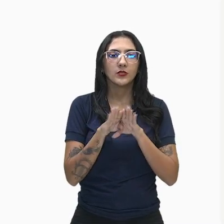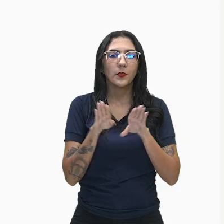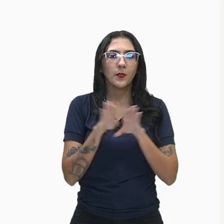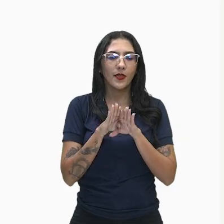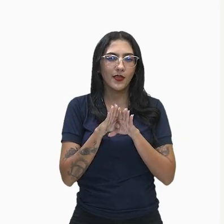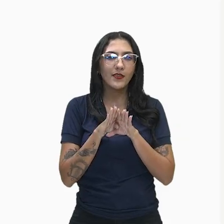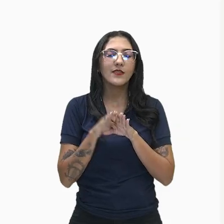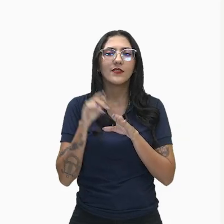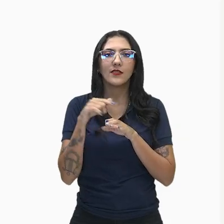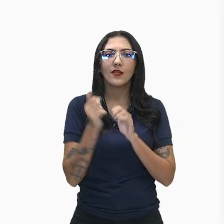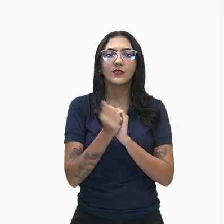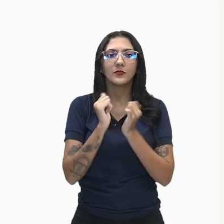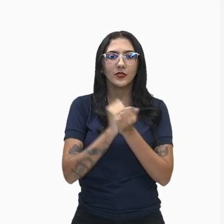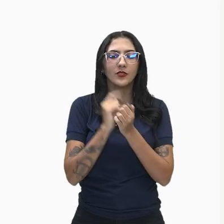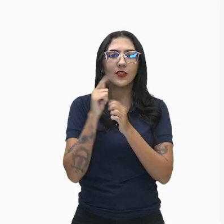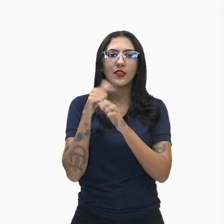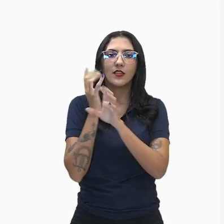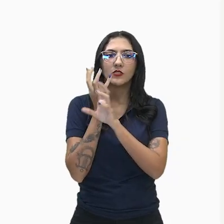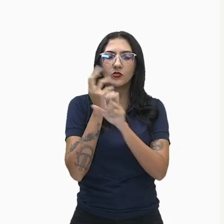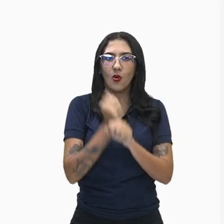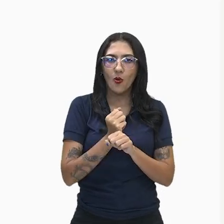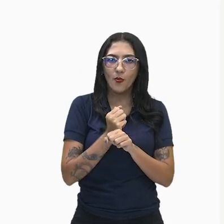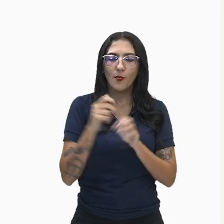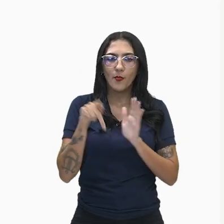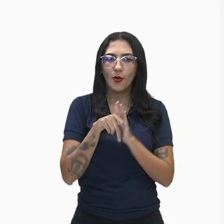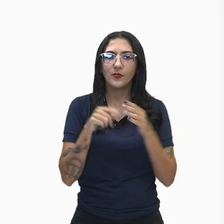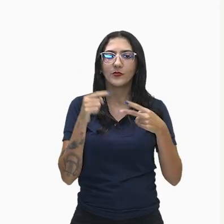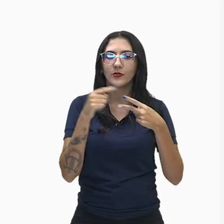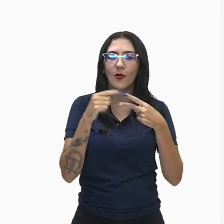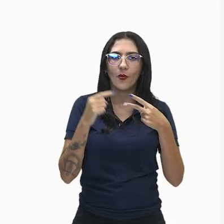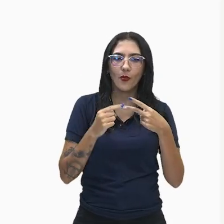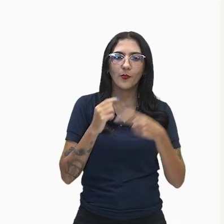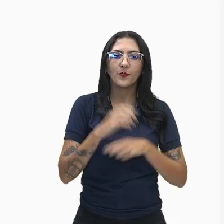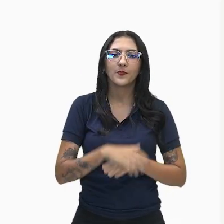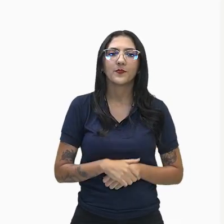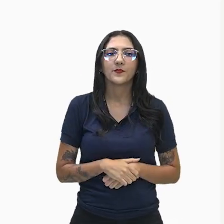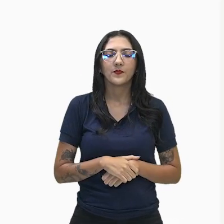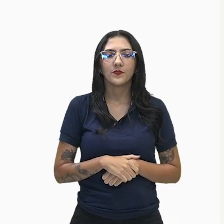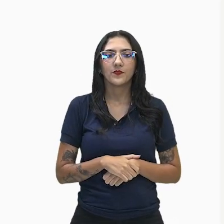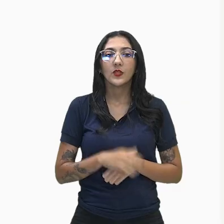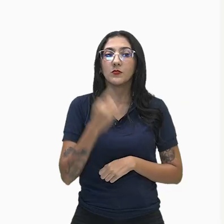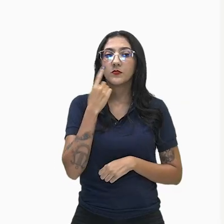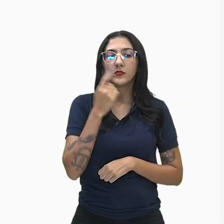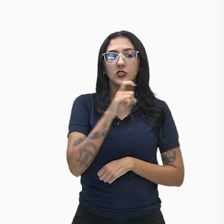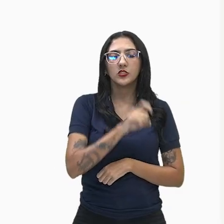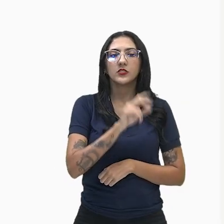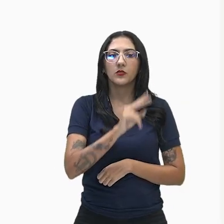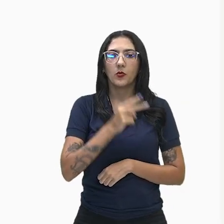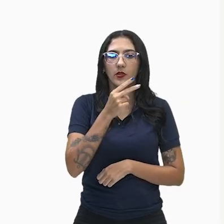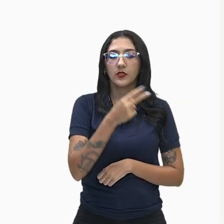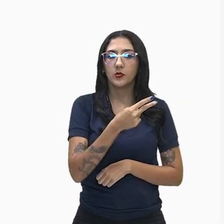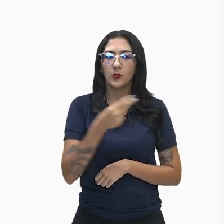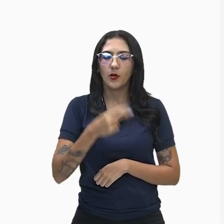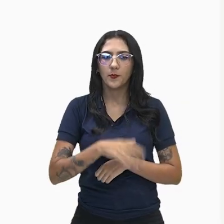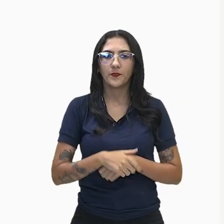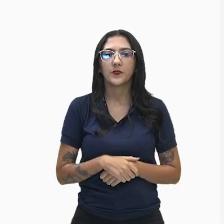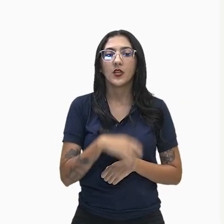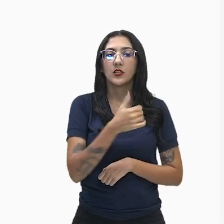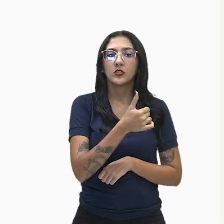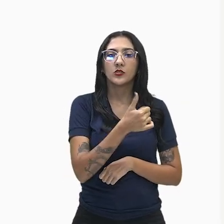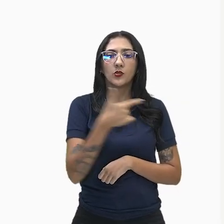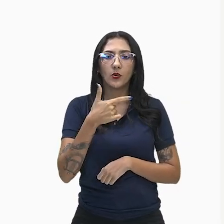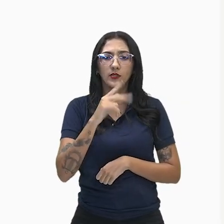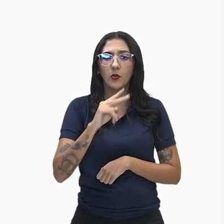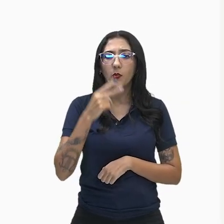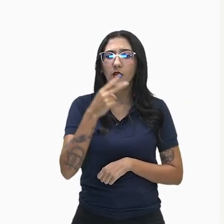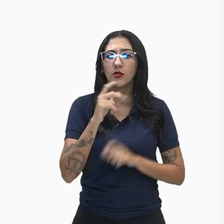cálculo utilizando o Teorema de Pitágoras, agora resolver a equação. Então, x ao quadrado igual 12 ao quadrado, pessoal, é 12 vezes 12,